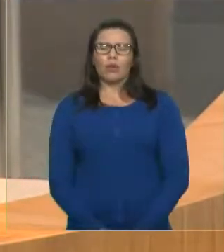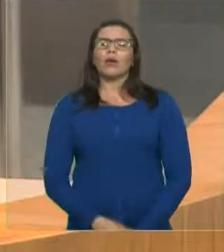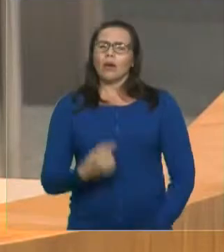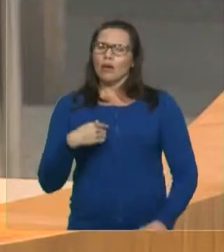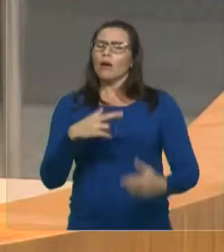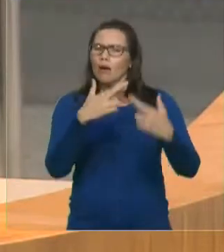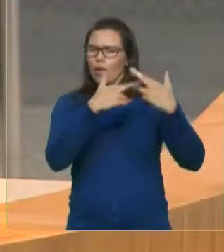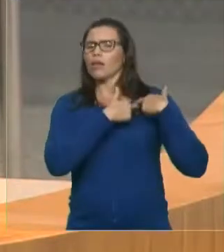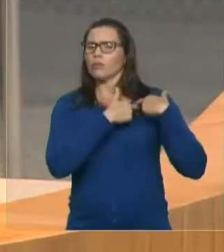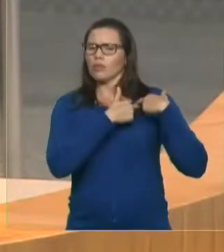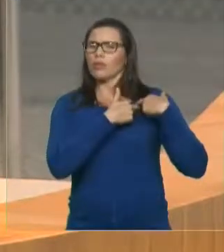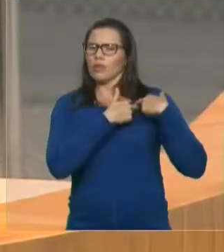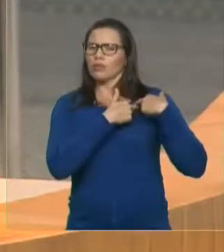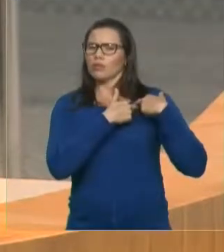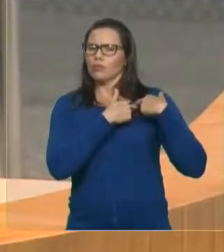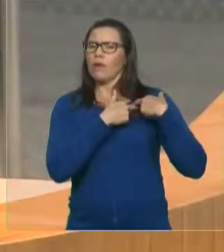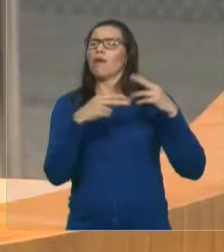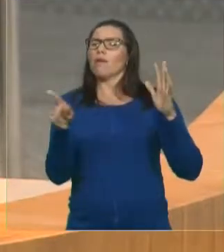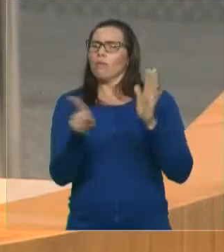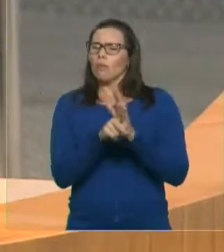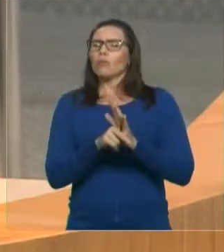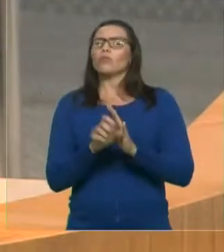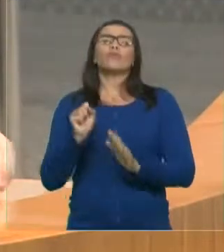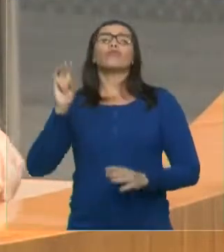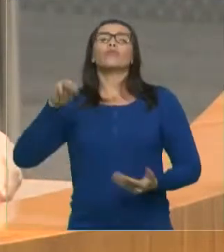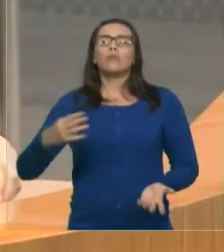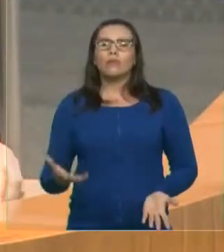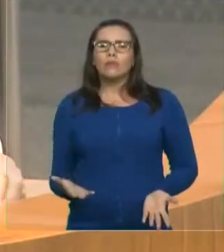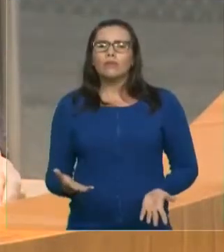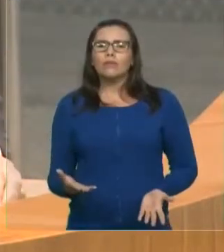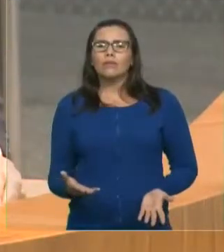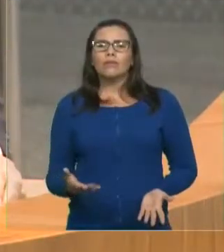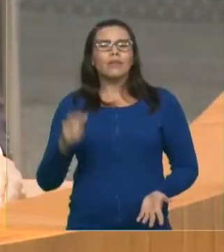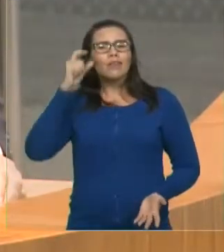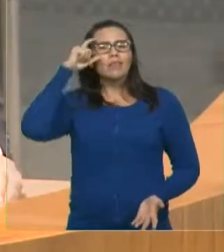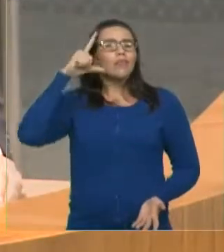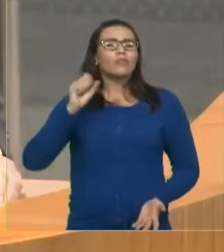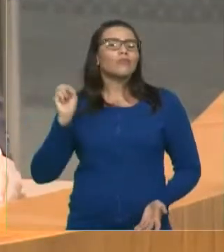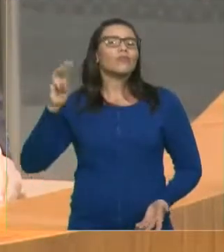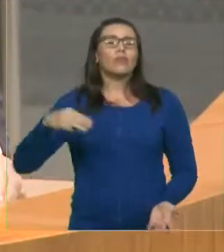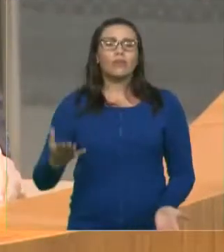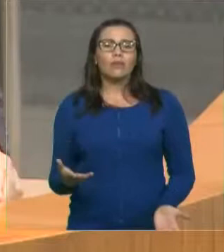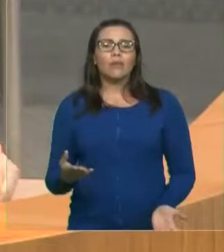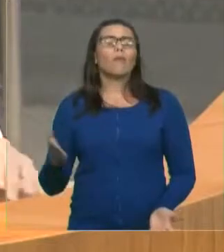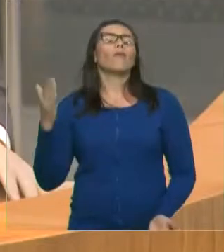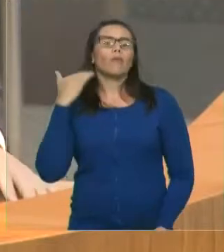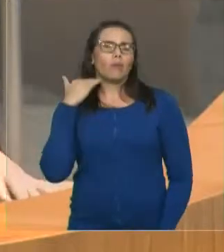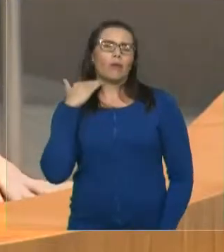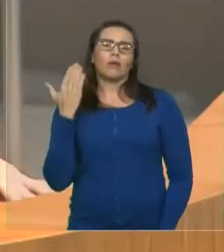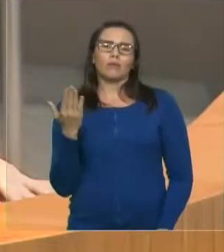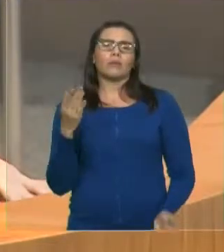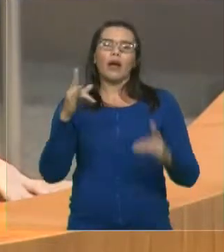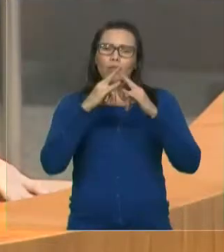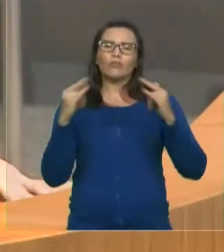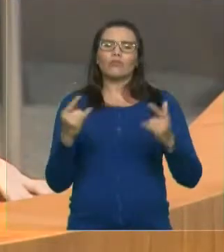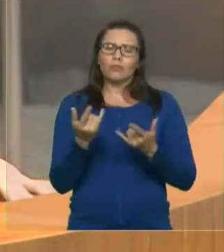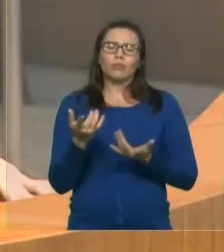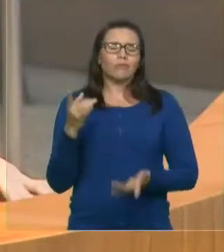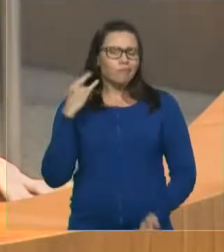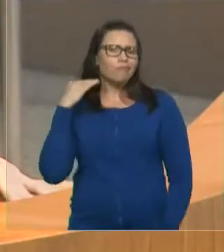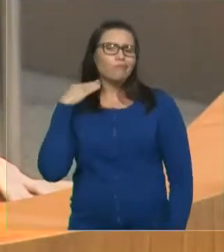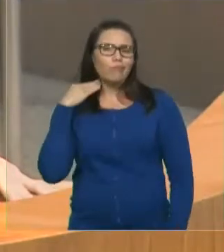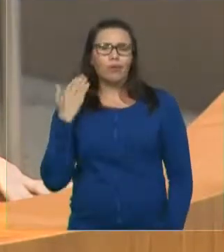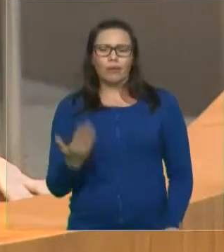objetiva, pois quem tem o interesse econômico da atividade são as instituições financeiras. Feito esse registro, senhor presidente, gostaria